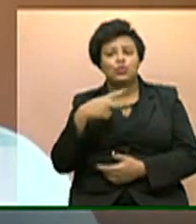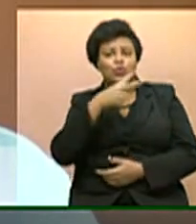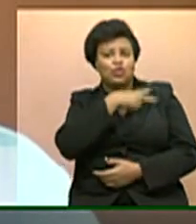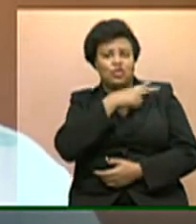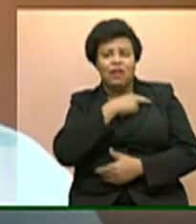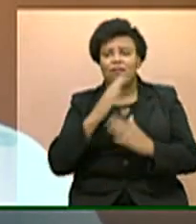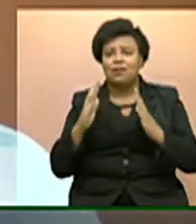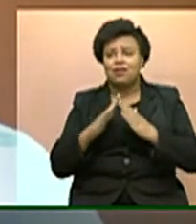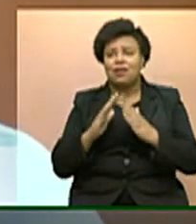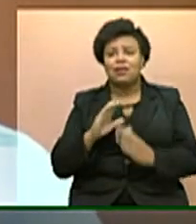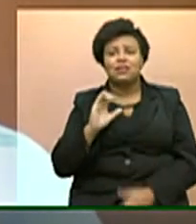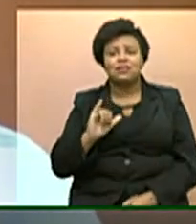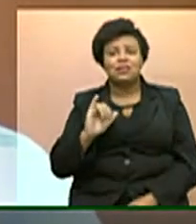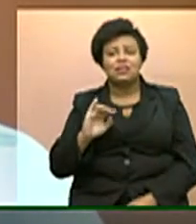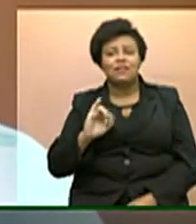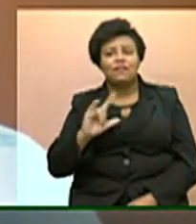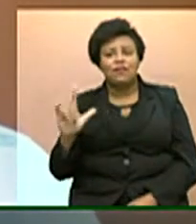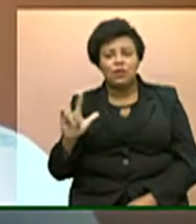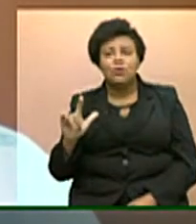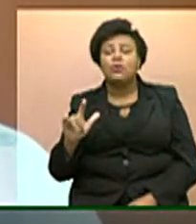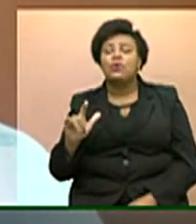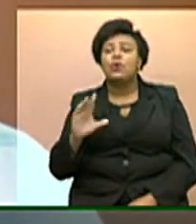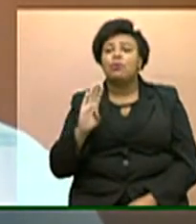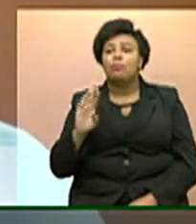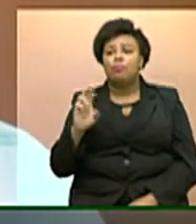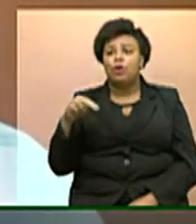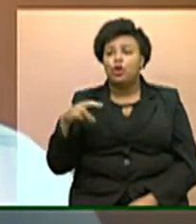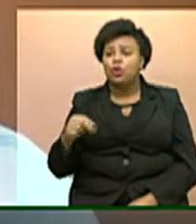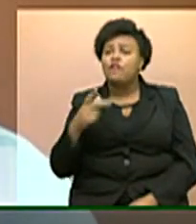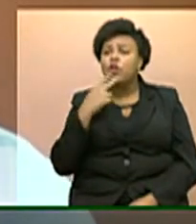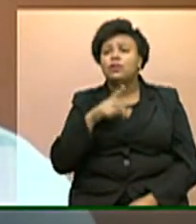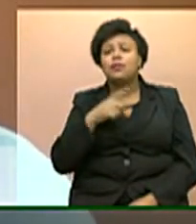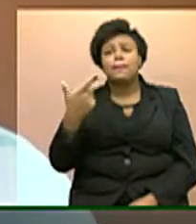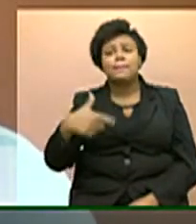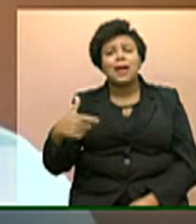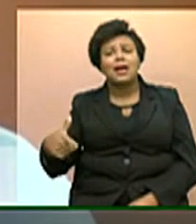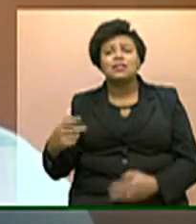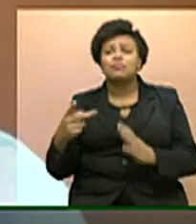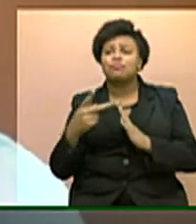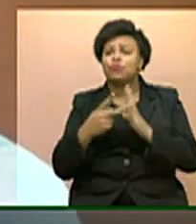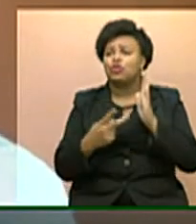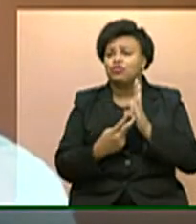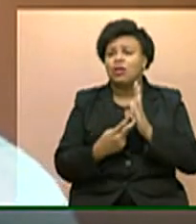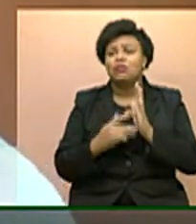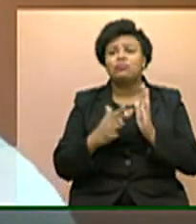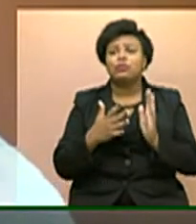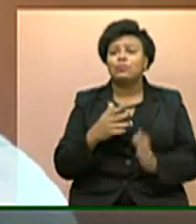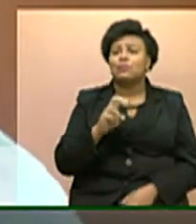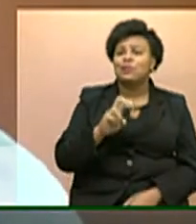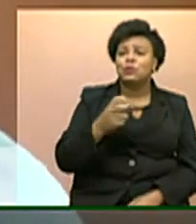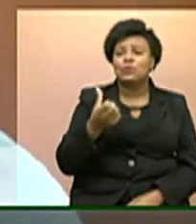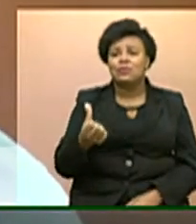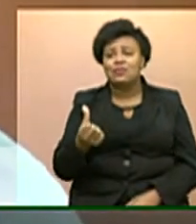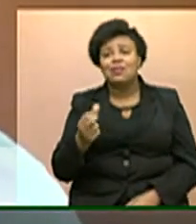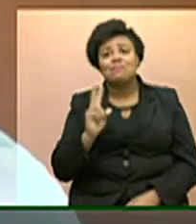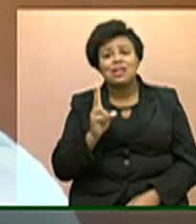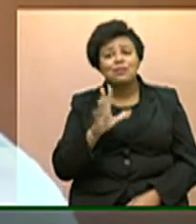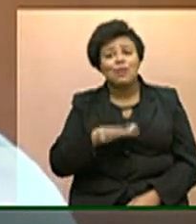Civil, Bruno Freitas, e ele me dizia que tem bem mais projetos, mais de 5, 6 projetos nesse